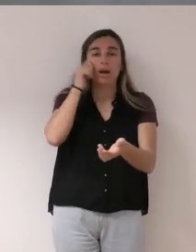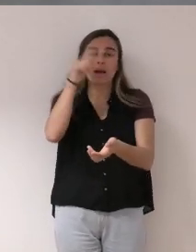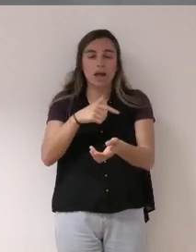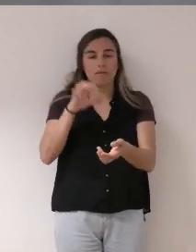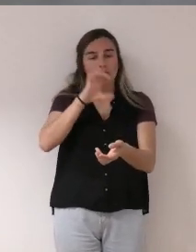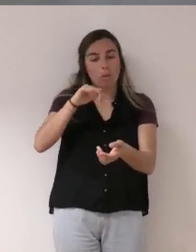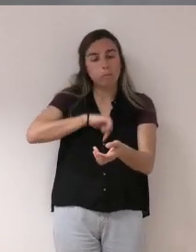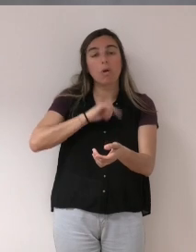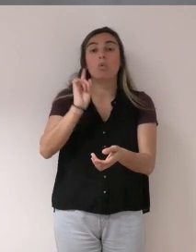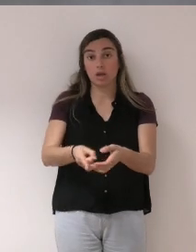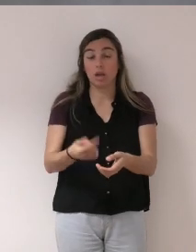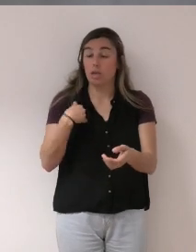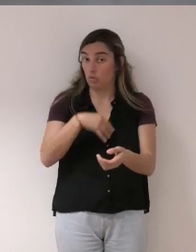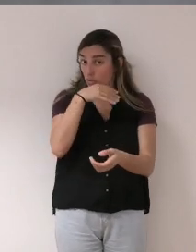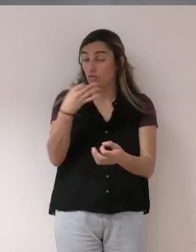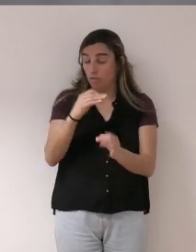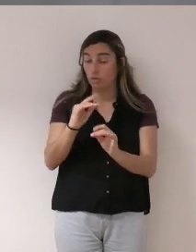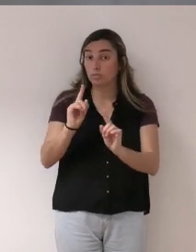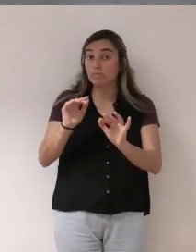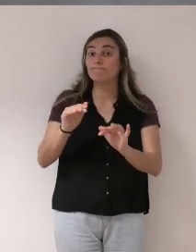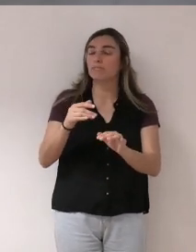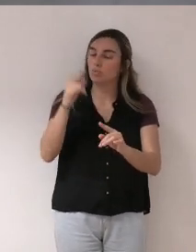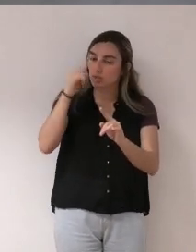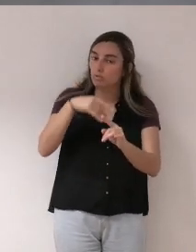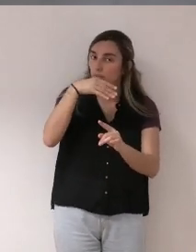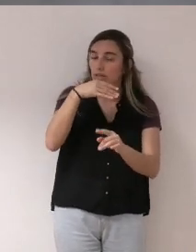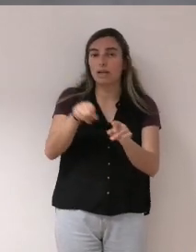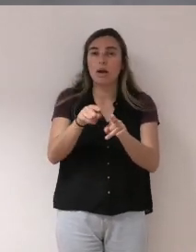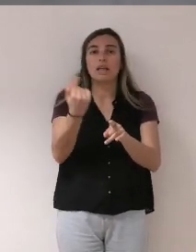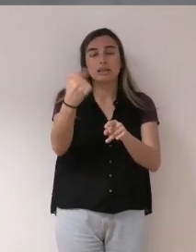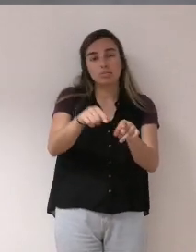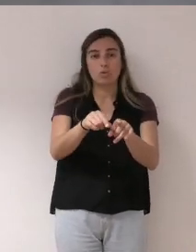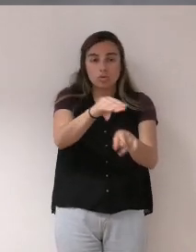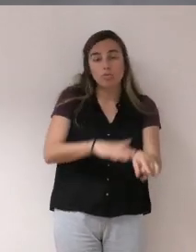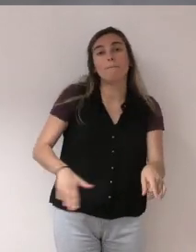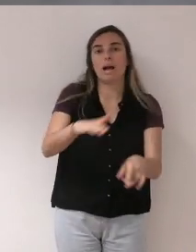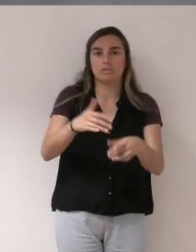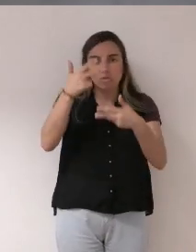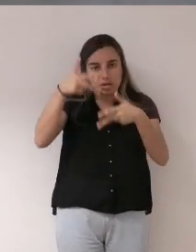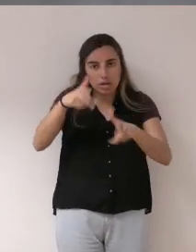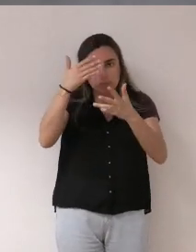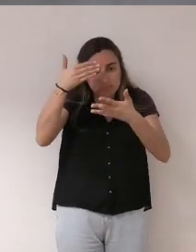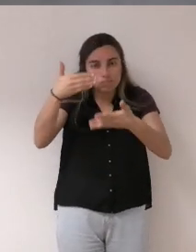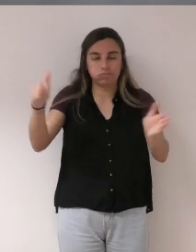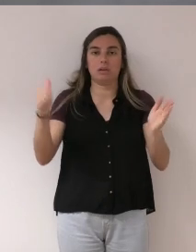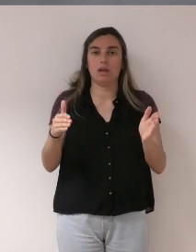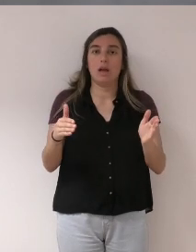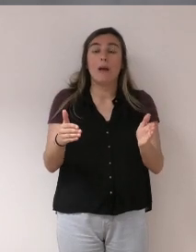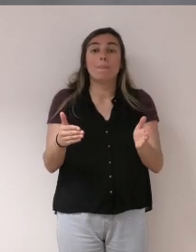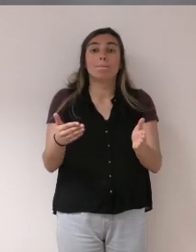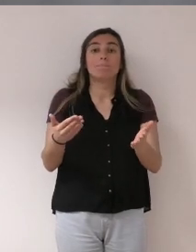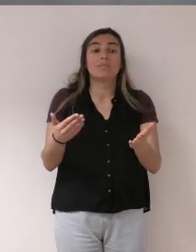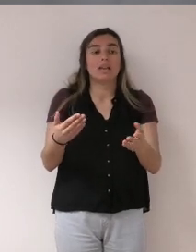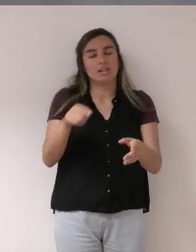tudo, comecei por dizer que estamos num espaço de permissividade e continuo a achar que estamos. Mas, apesar de tudo, este espaço